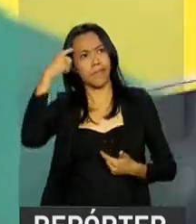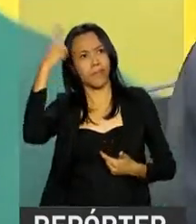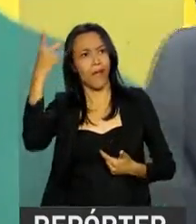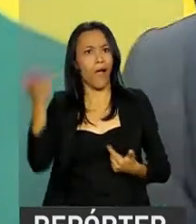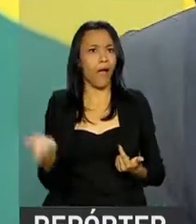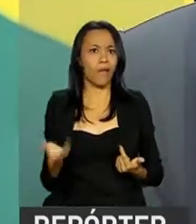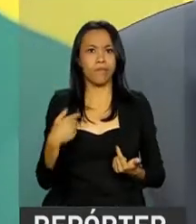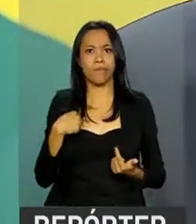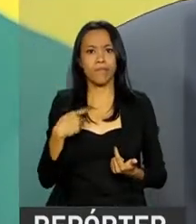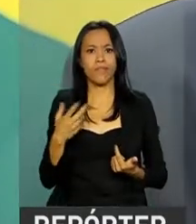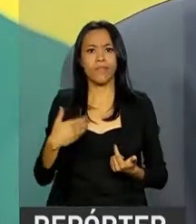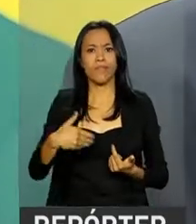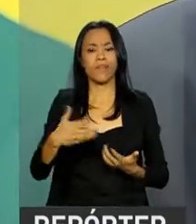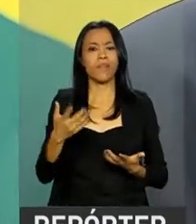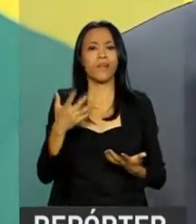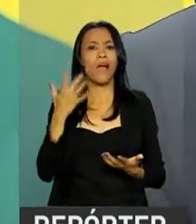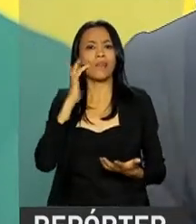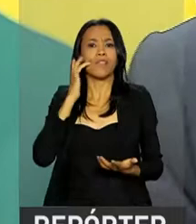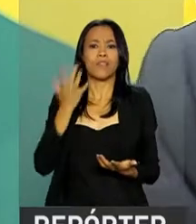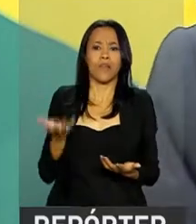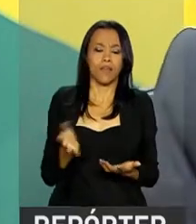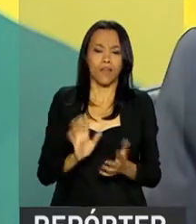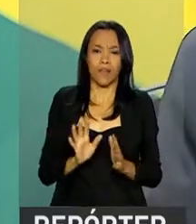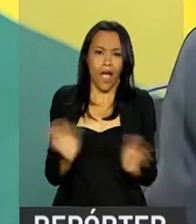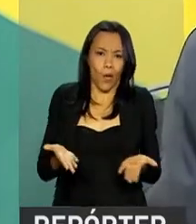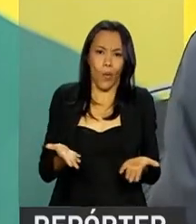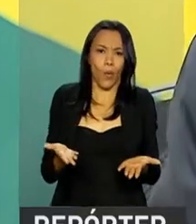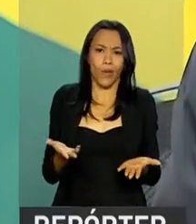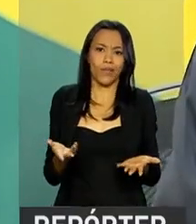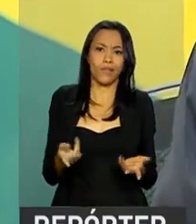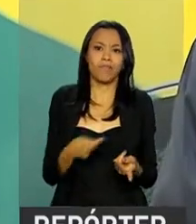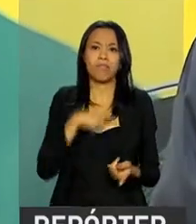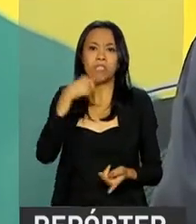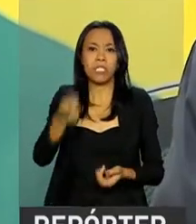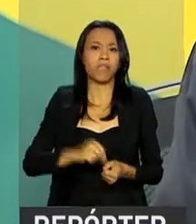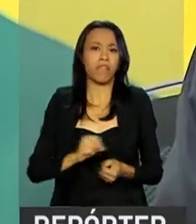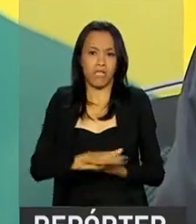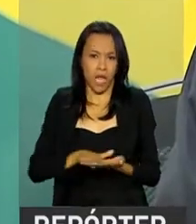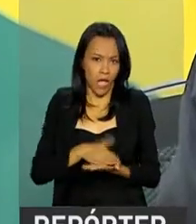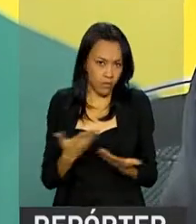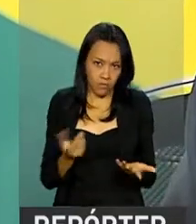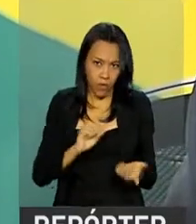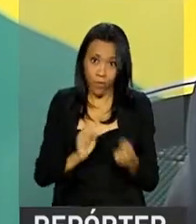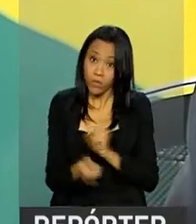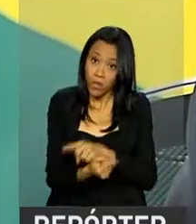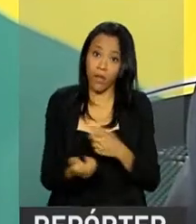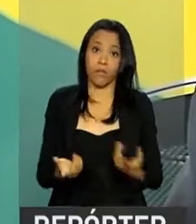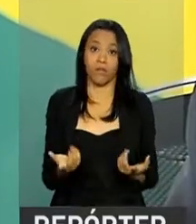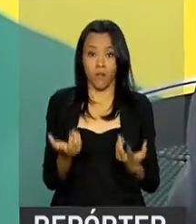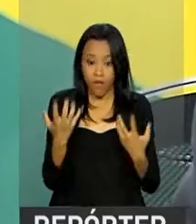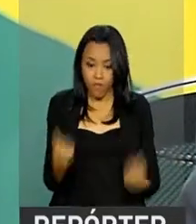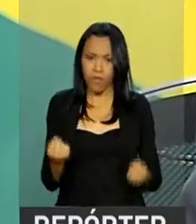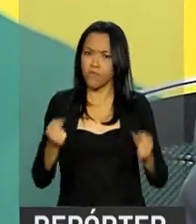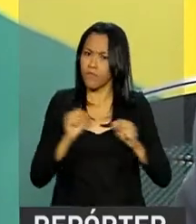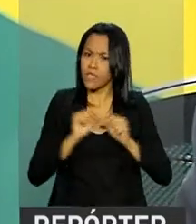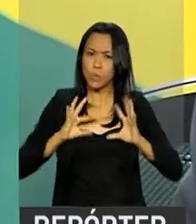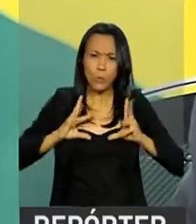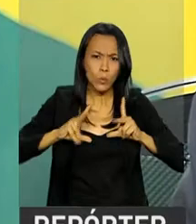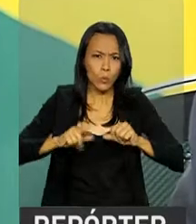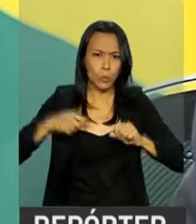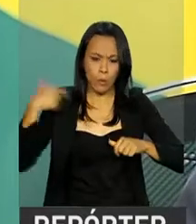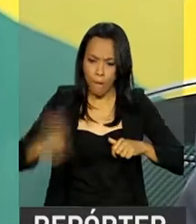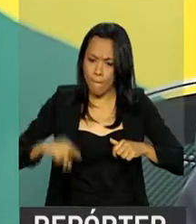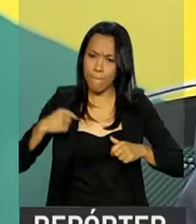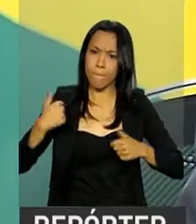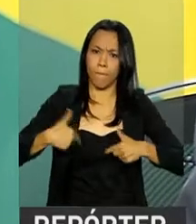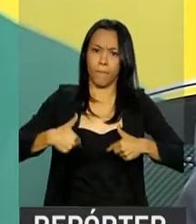deixar trafegar essa ideia de que agora ninguém mais faz absolutamente nada. Ao contrário, agora que nós temos que fazer tudo, já que nós